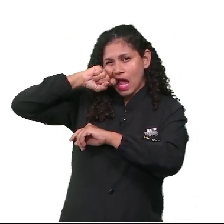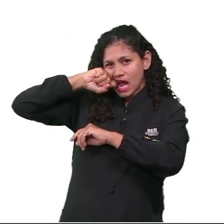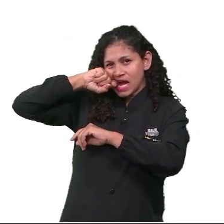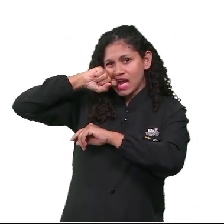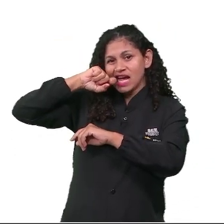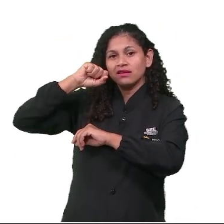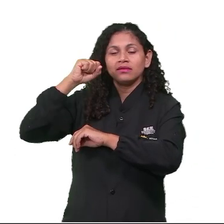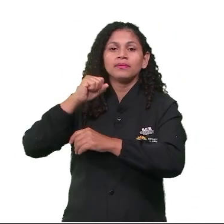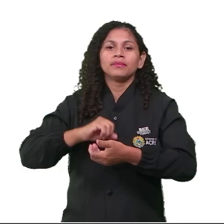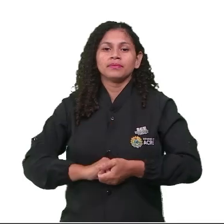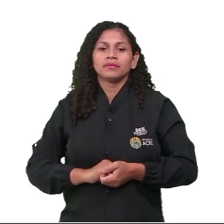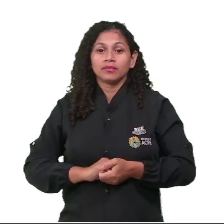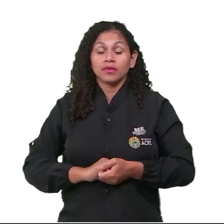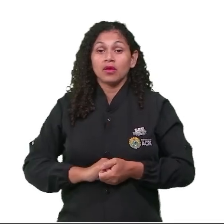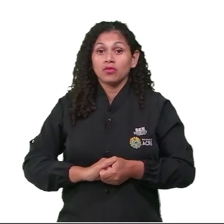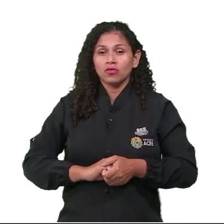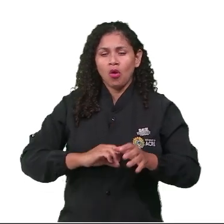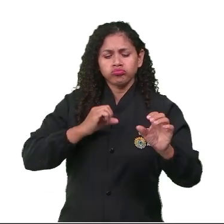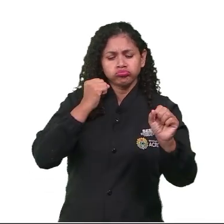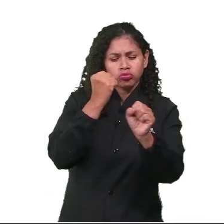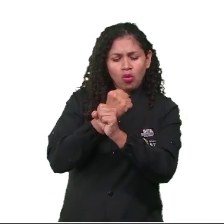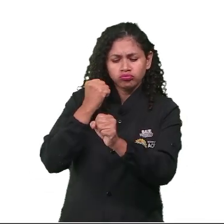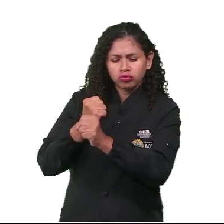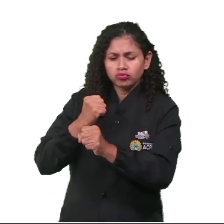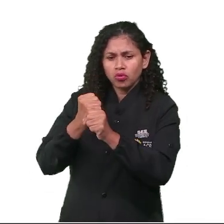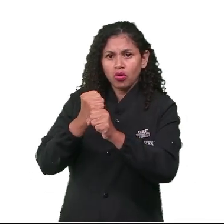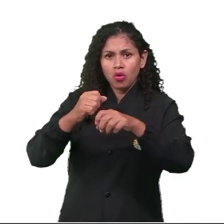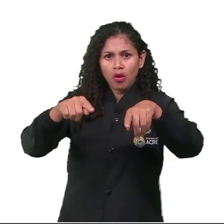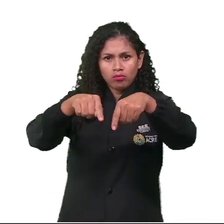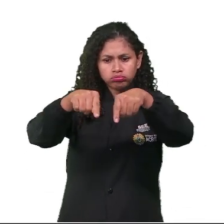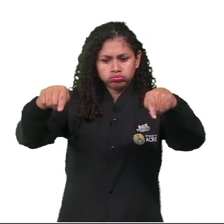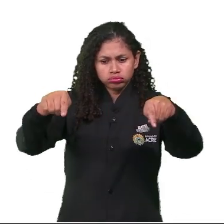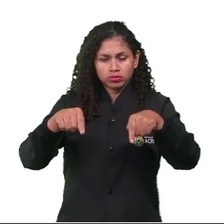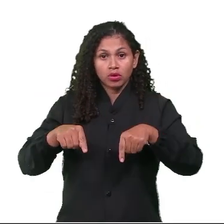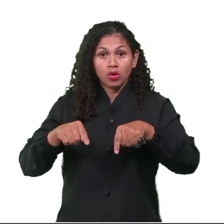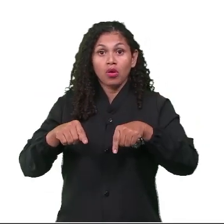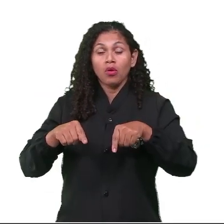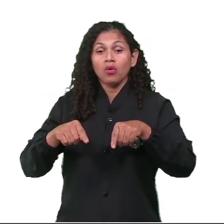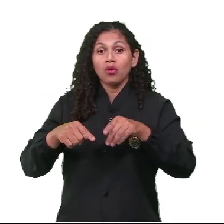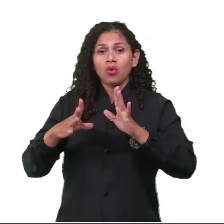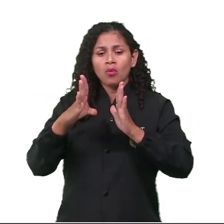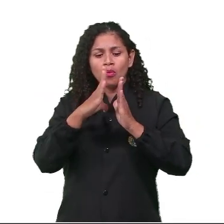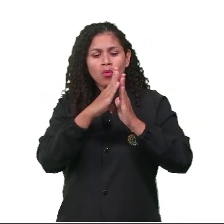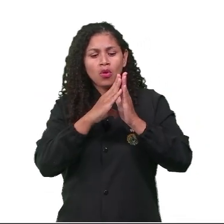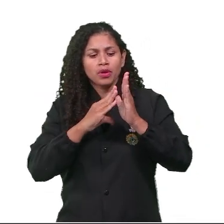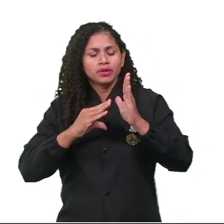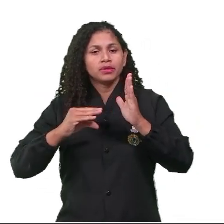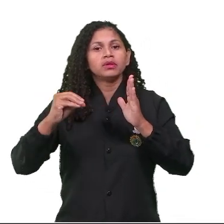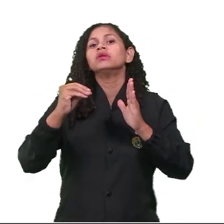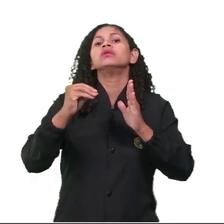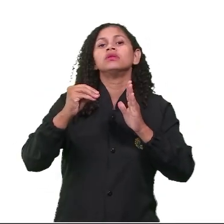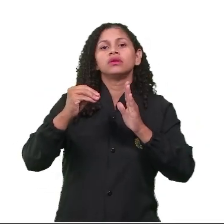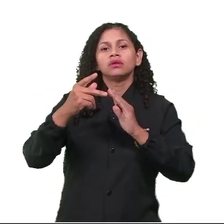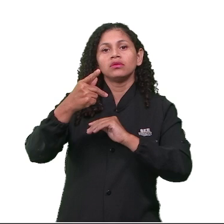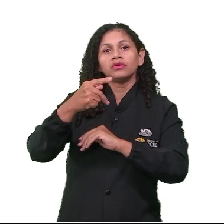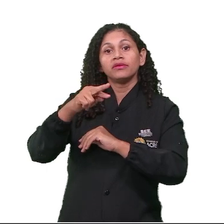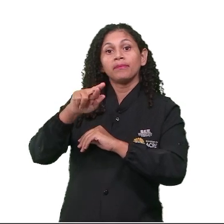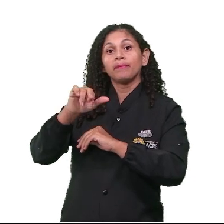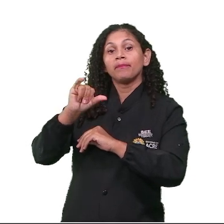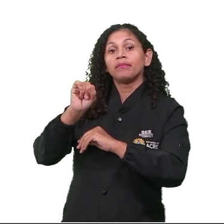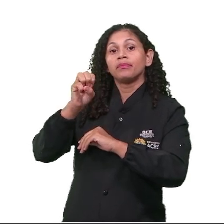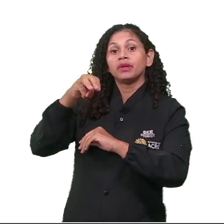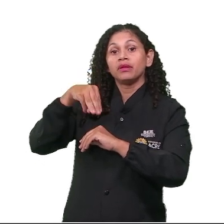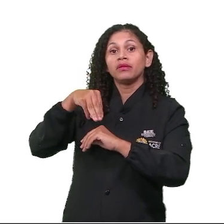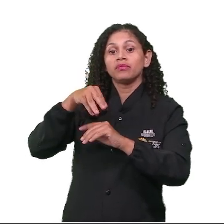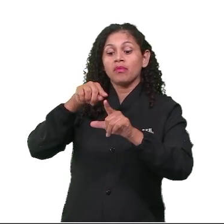isso, foi construído um grande reservatório em formato de prisma reto de base retangular. O